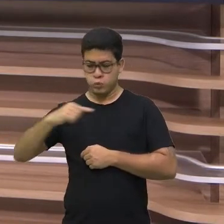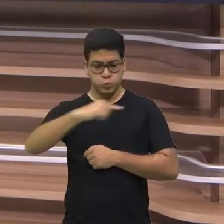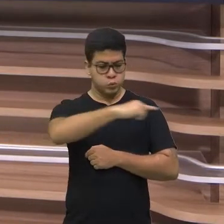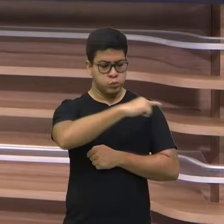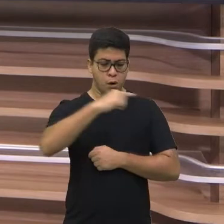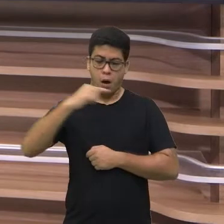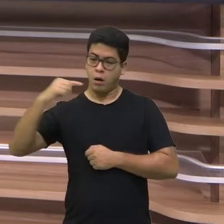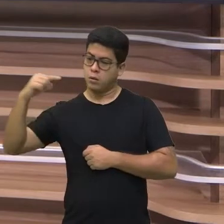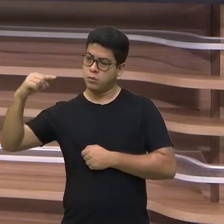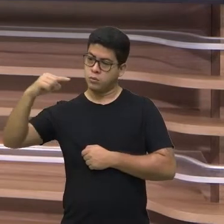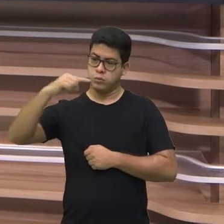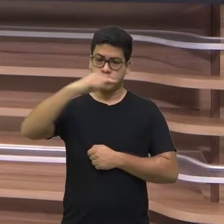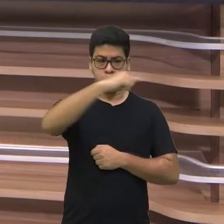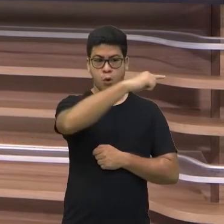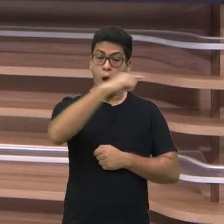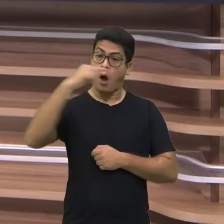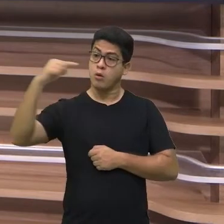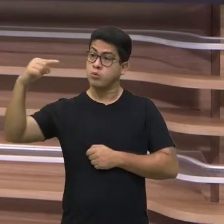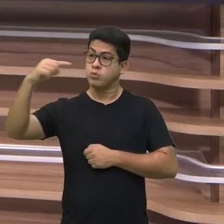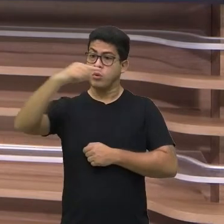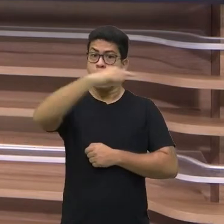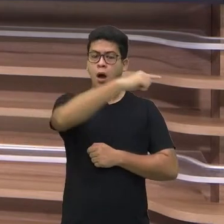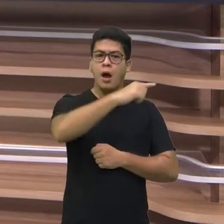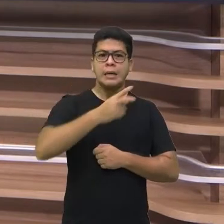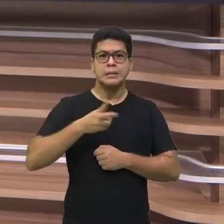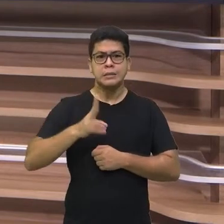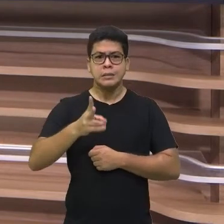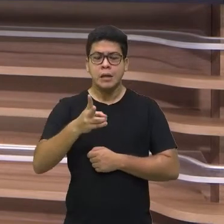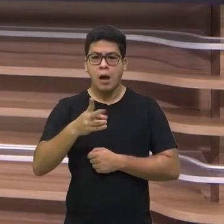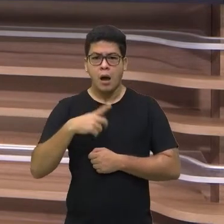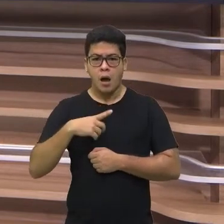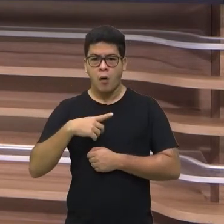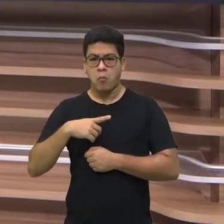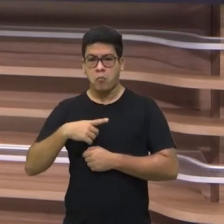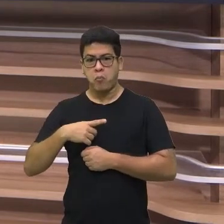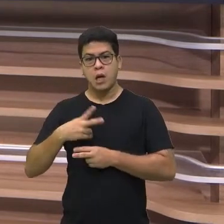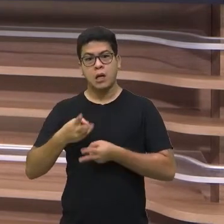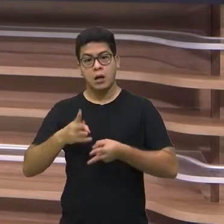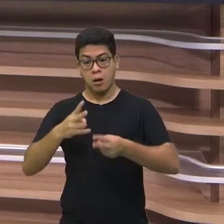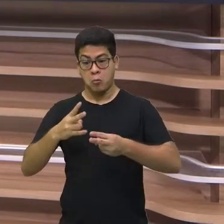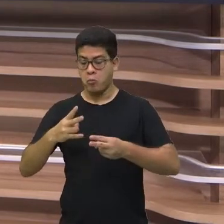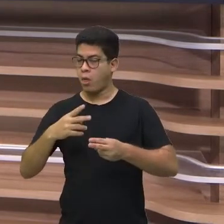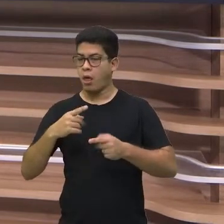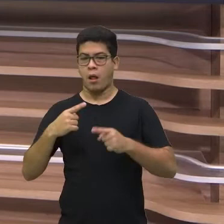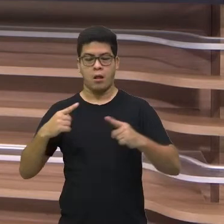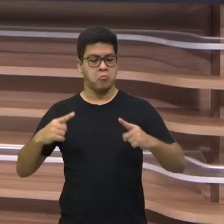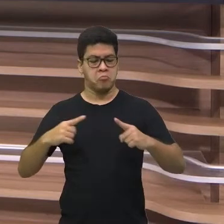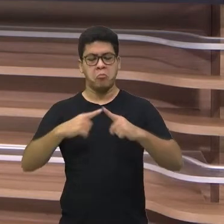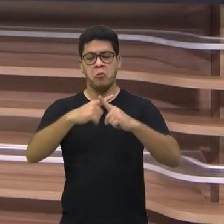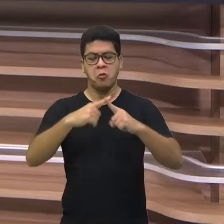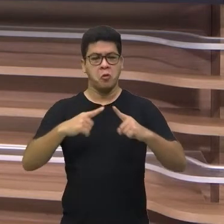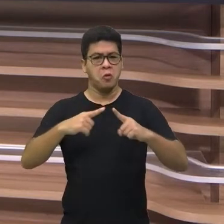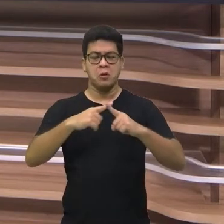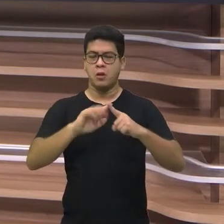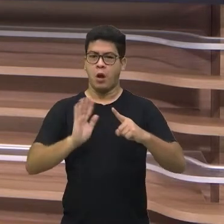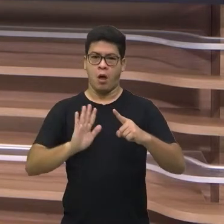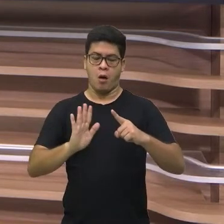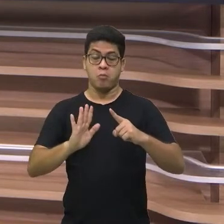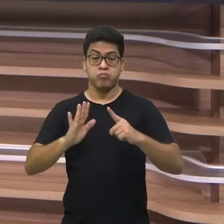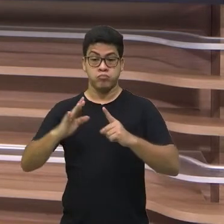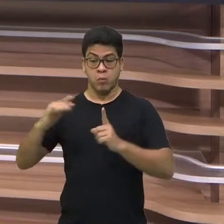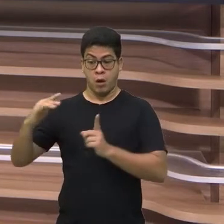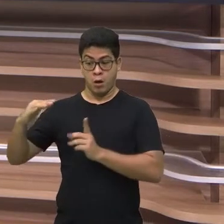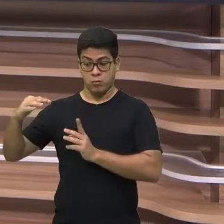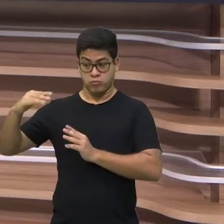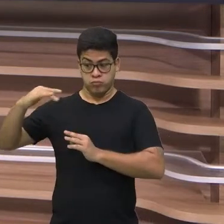naquela região, elas passam pelas superfícies perpendicularmente, ou seja, fazendo um ângulo de 90 graus. Ok? Então não